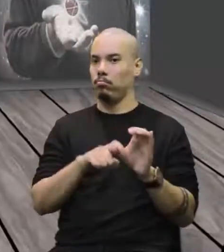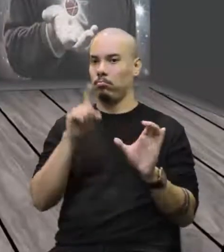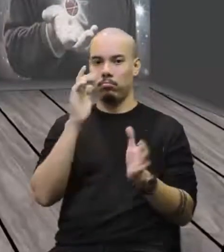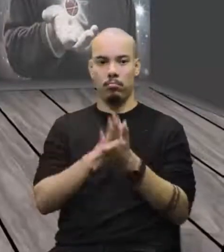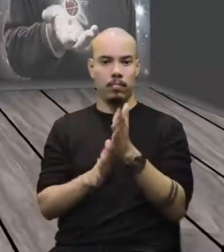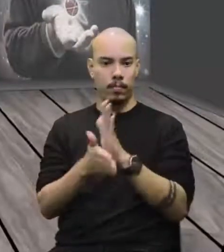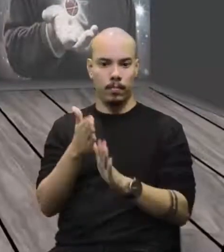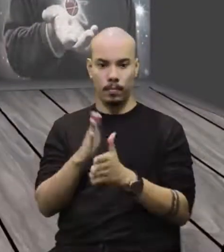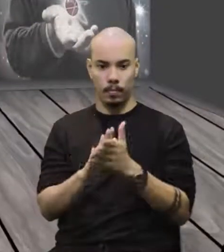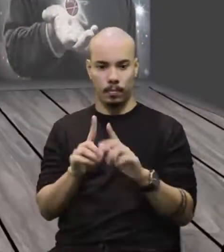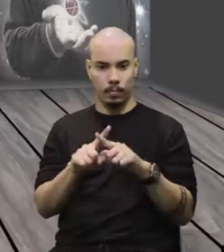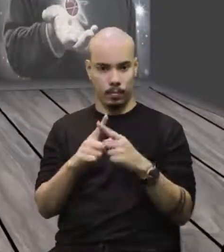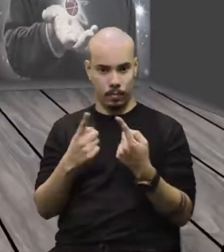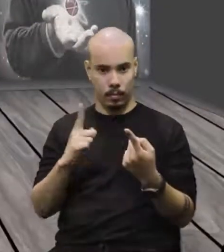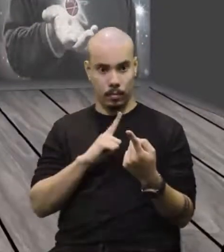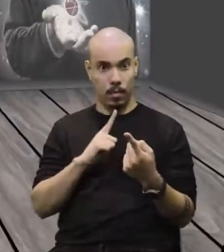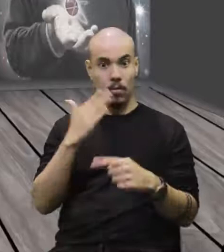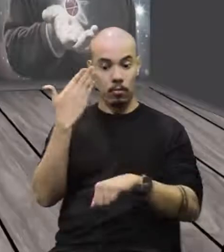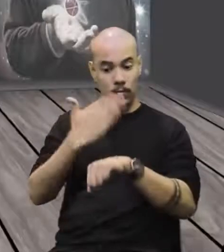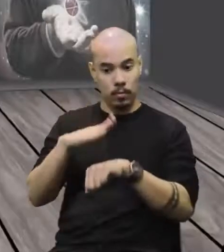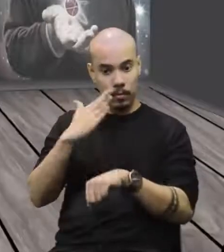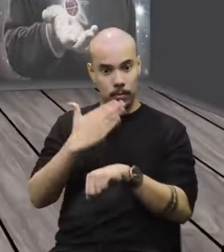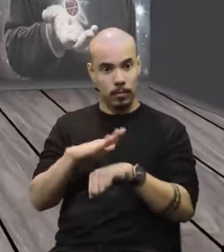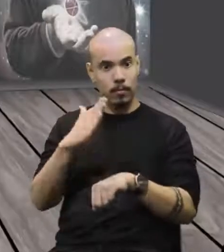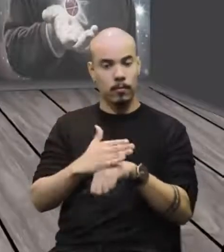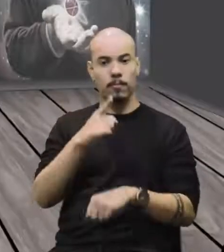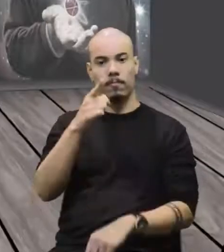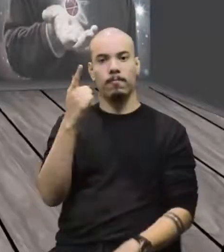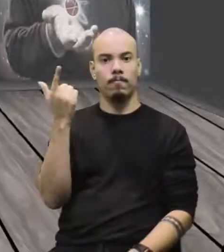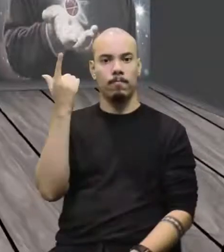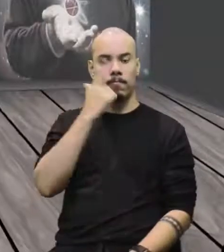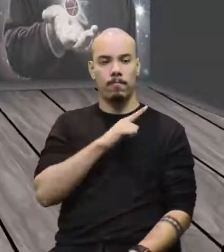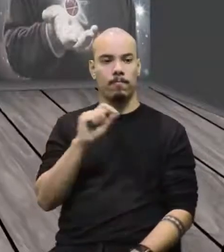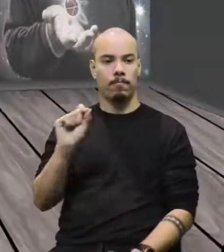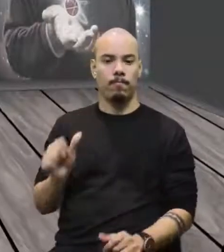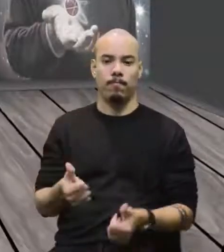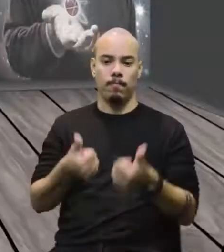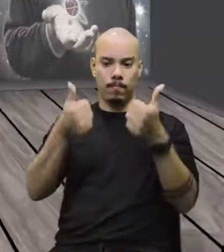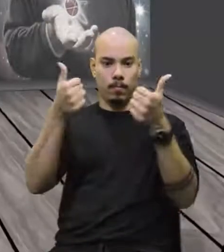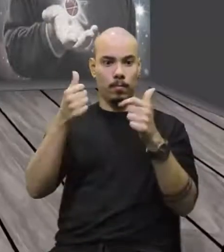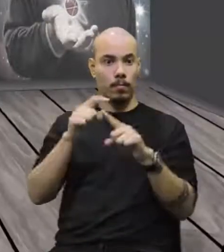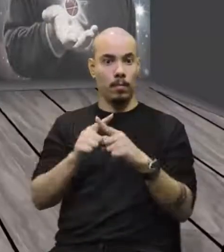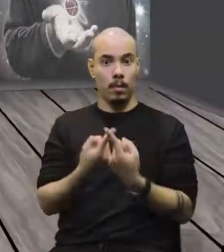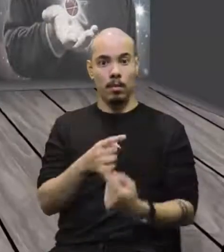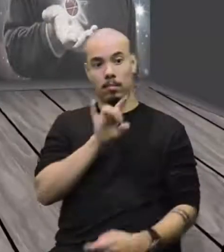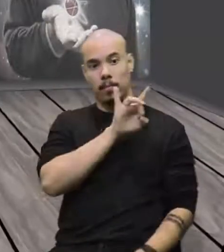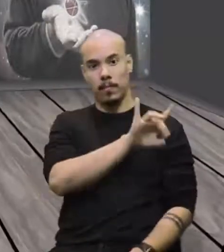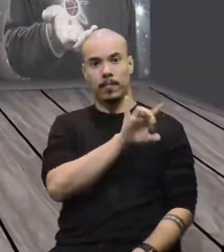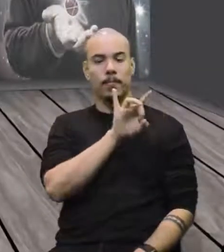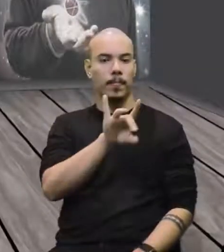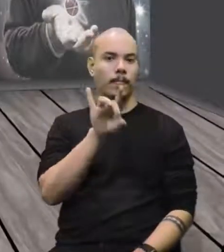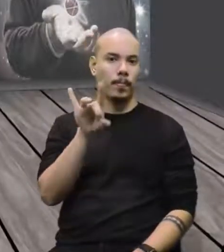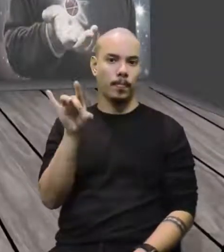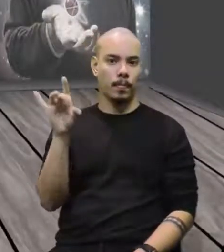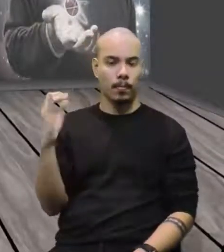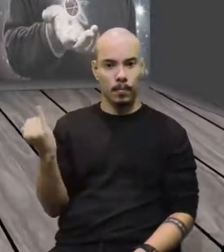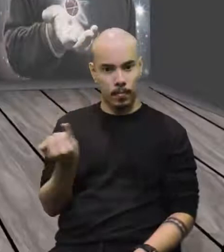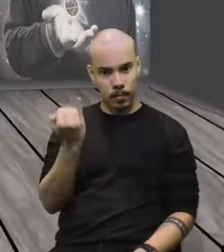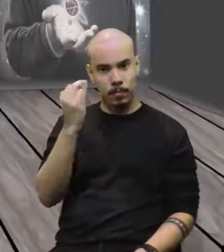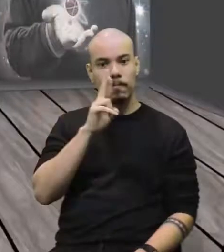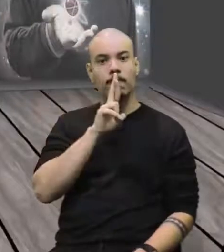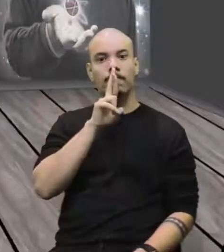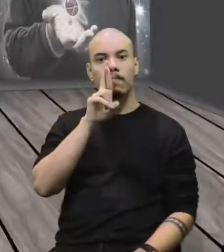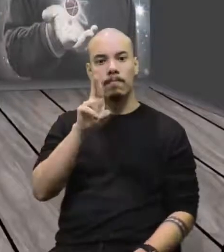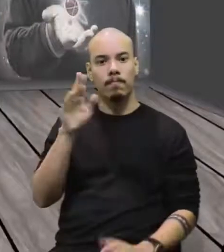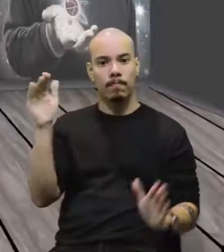Então, é algo que você treina e consegue fazer melhor. Mas isso aí é de cada aluno. O importante é que o resultado final não